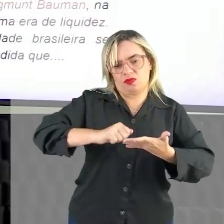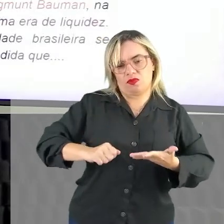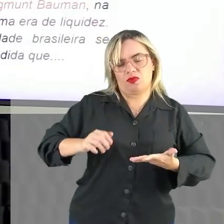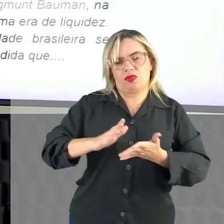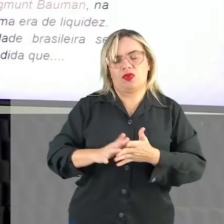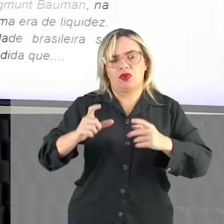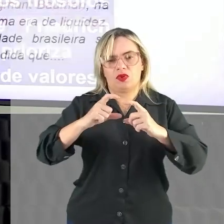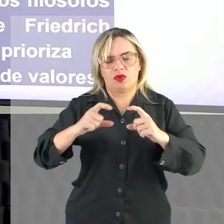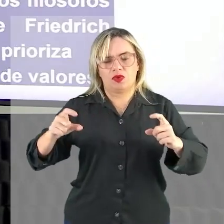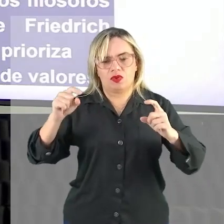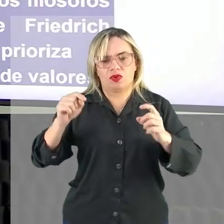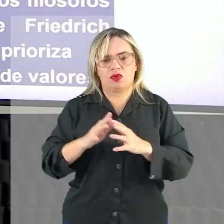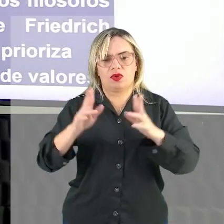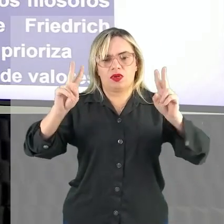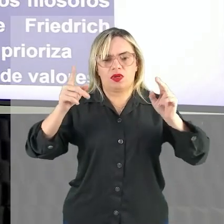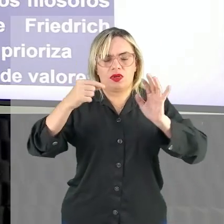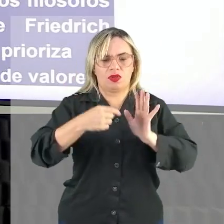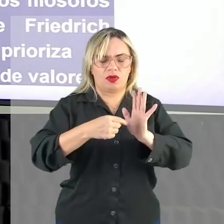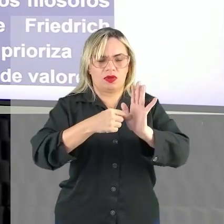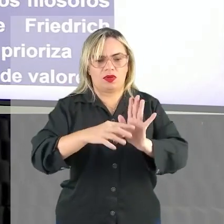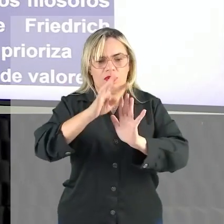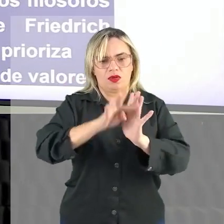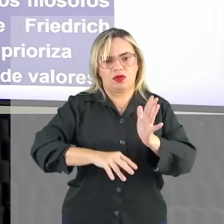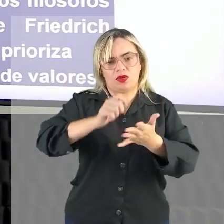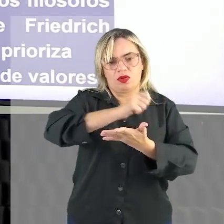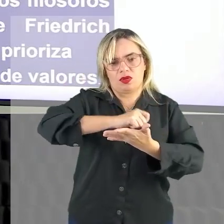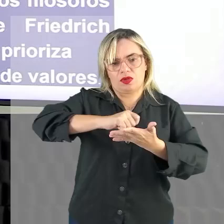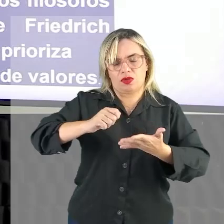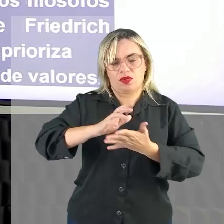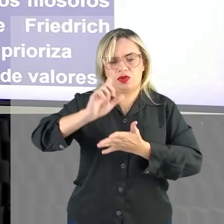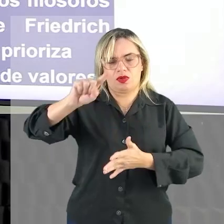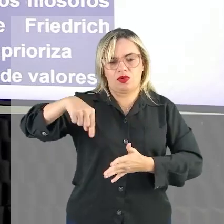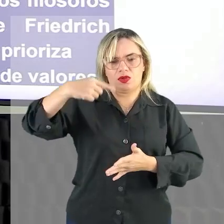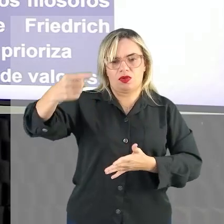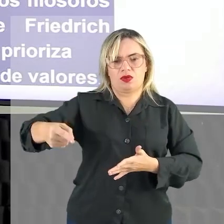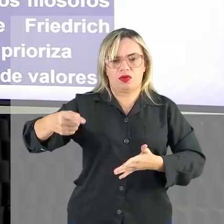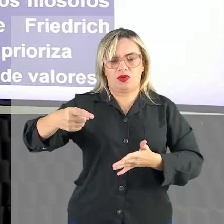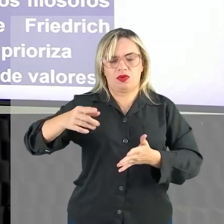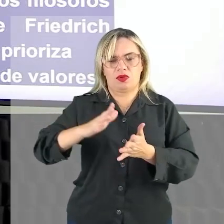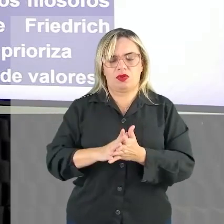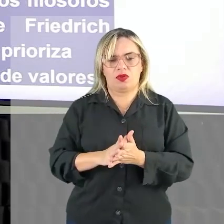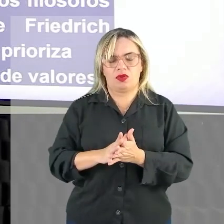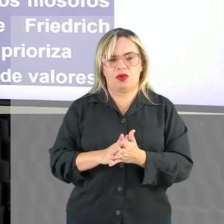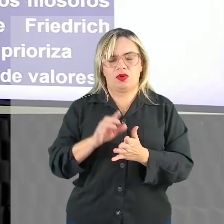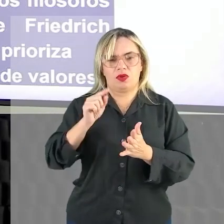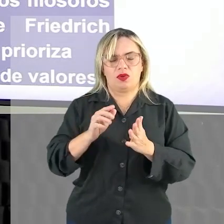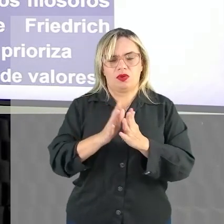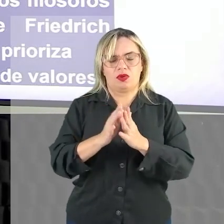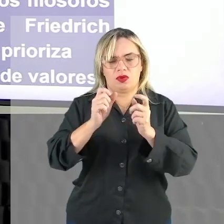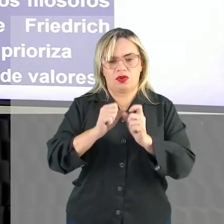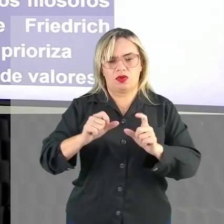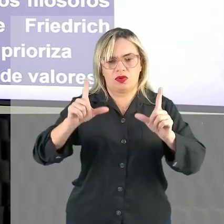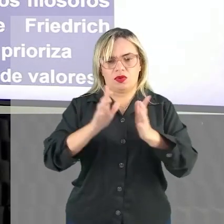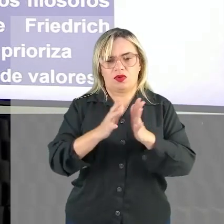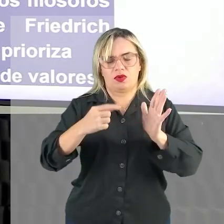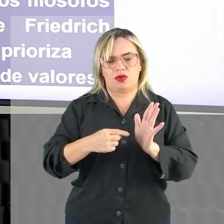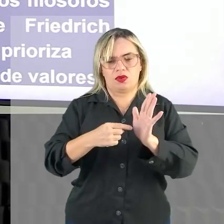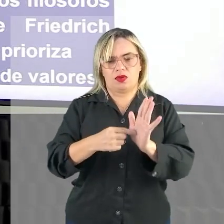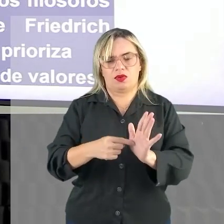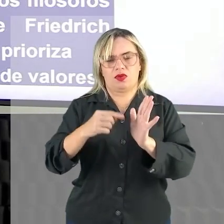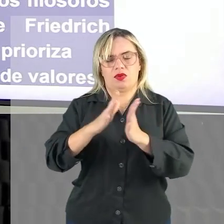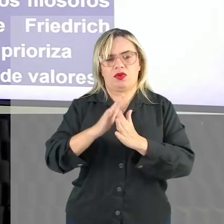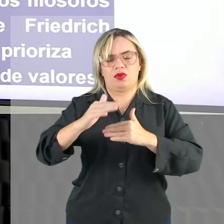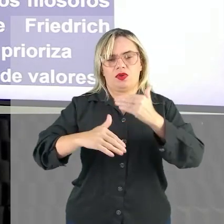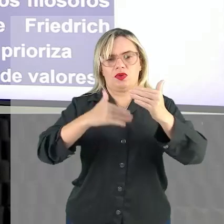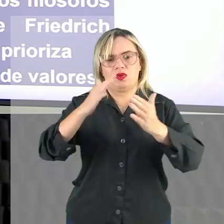estou citando, tá? E aí depois eu tenho um modelinho aqui para mostrar para vocês